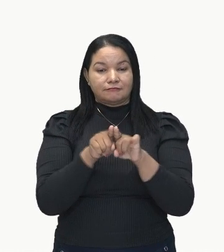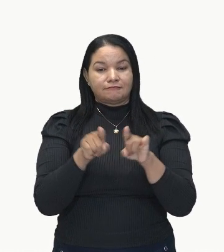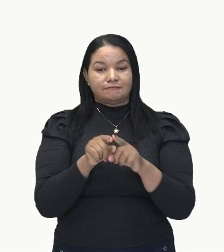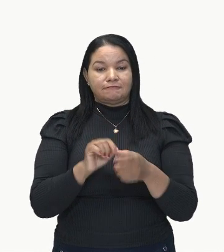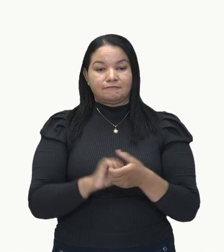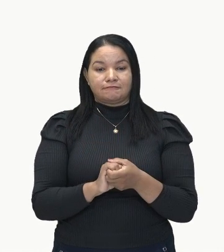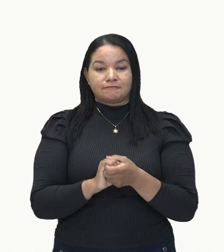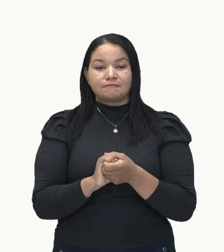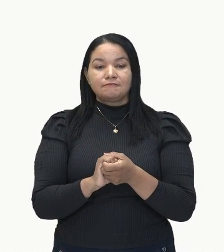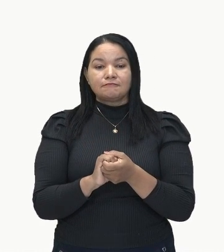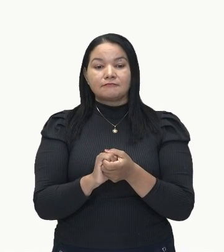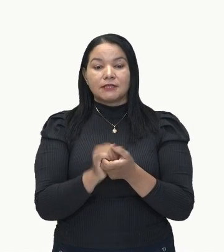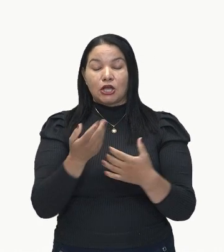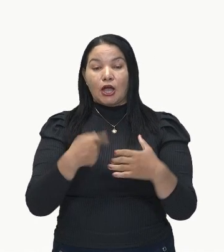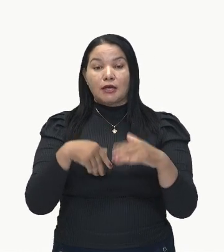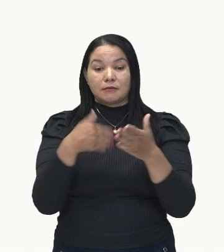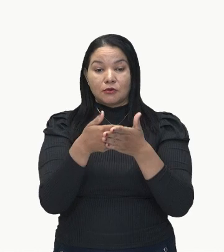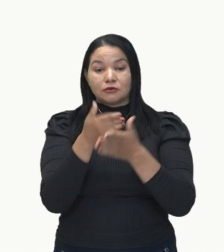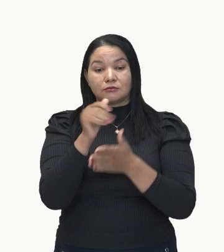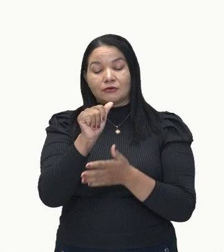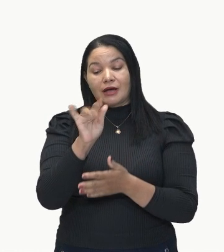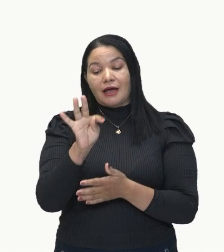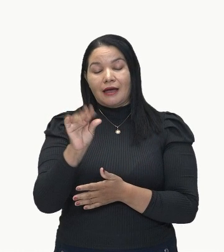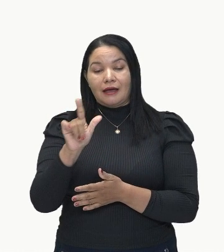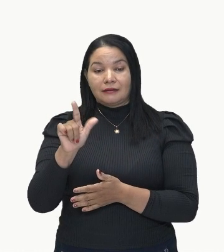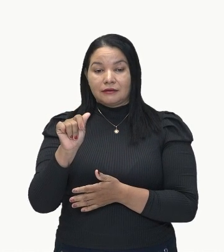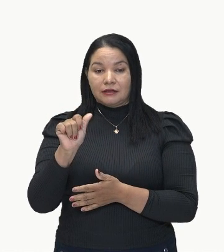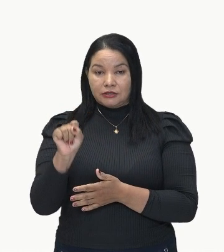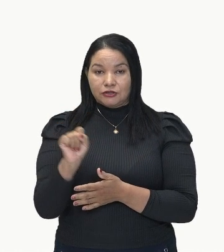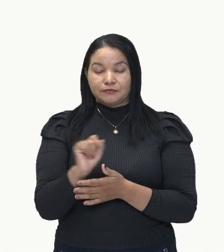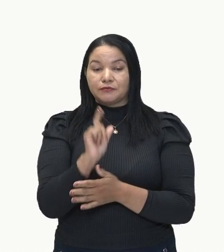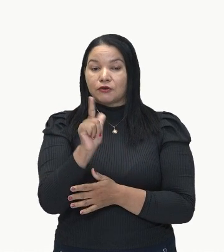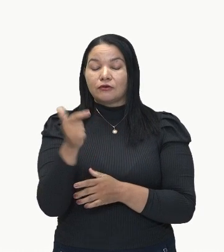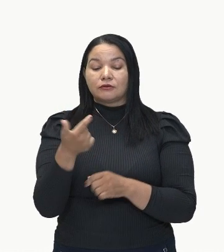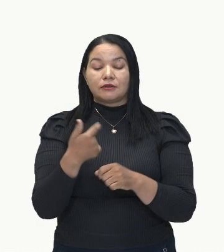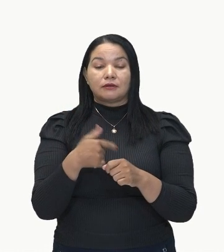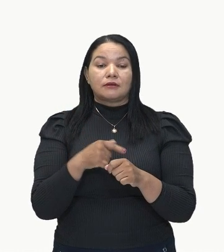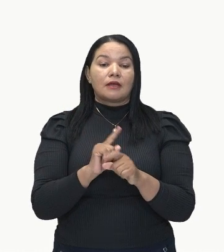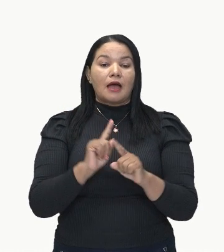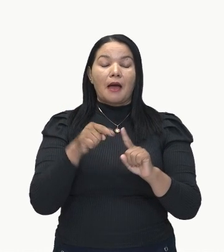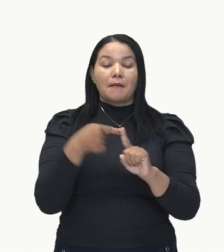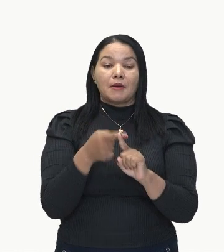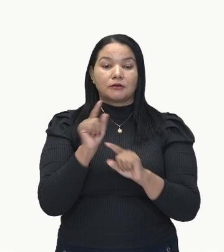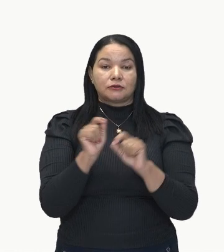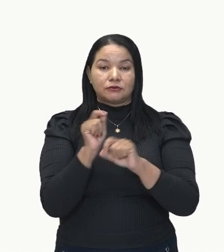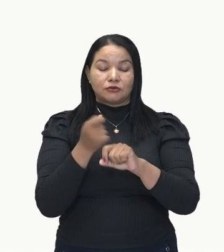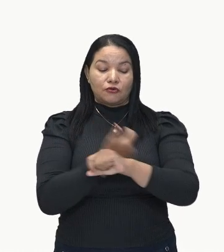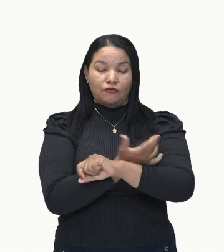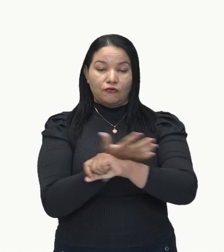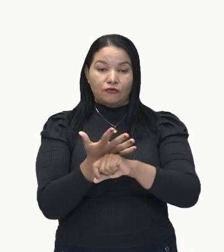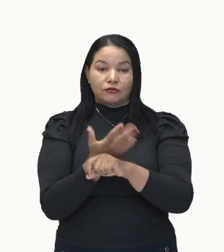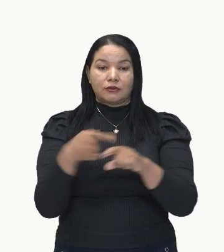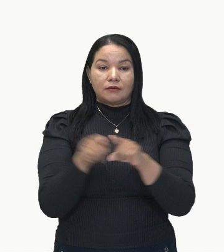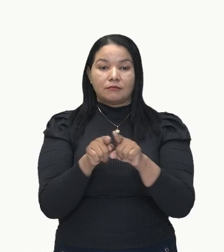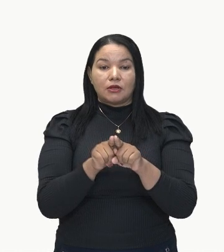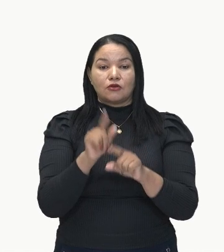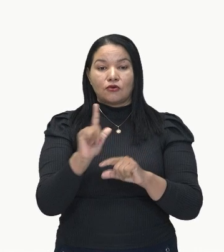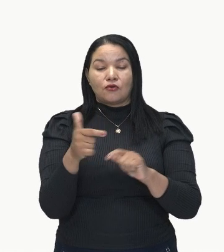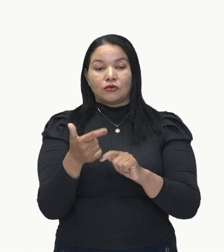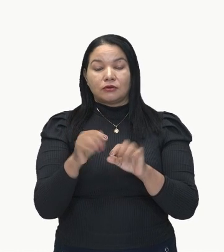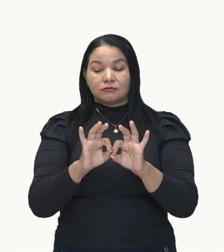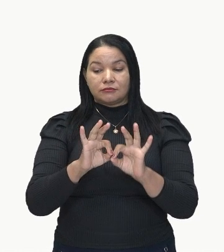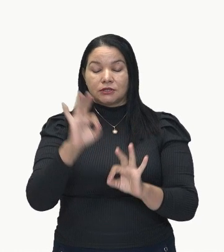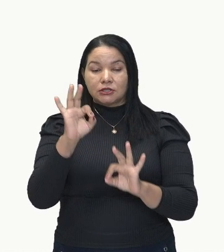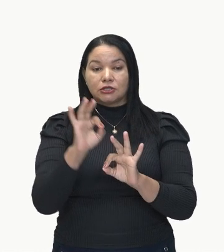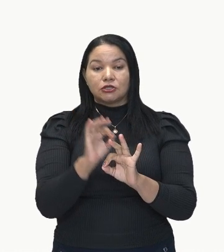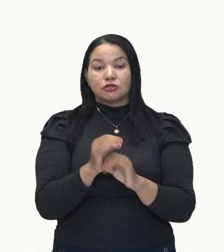Que é um relevo. Mas além da vegetação mediterrânea, também teremos ali a vegetação de altitude, né? Vai